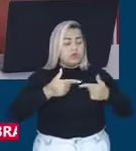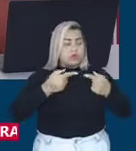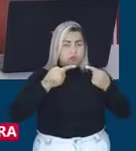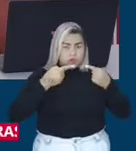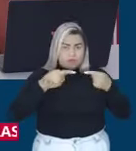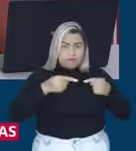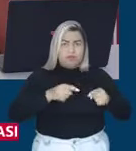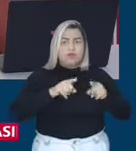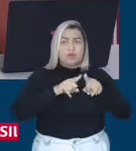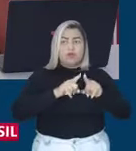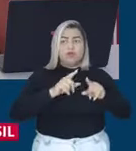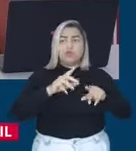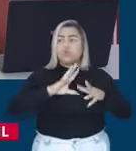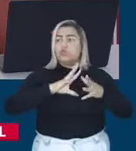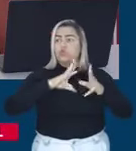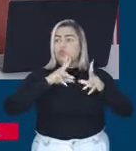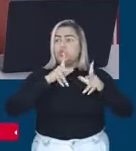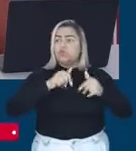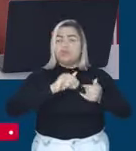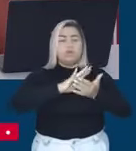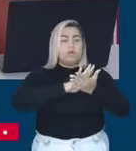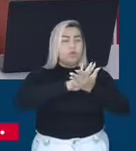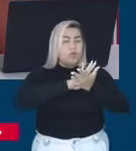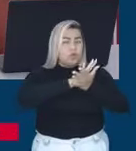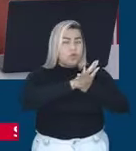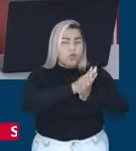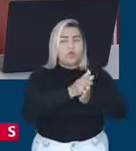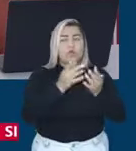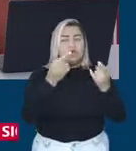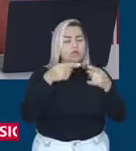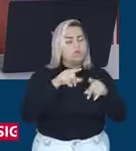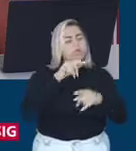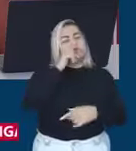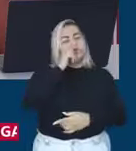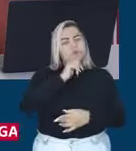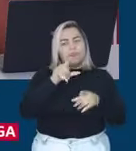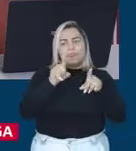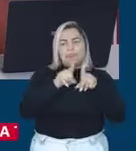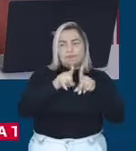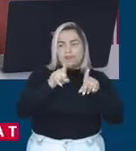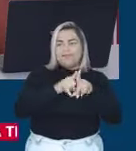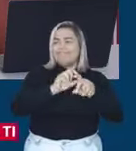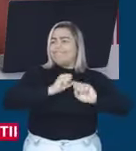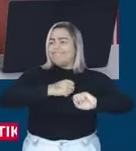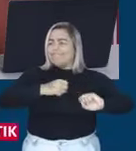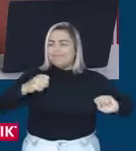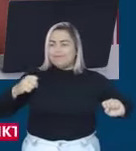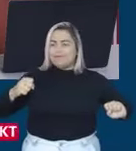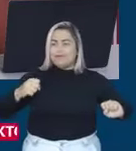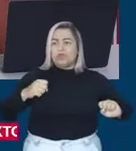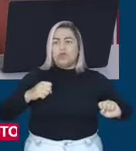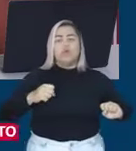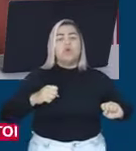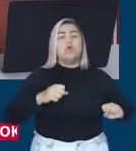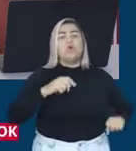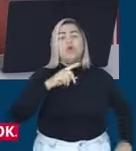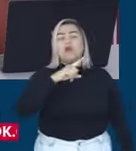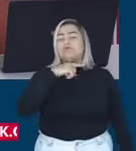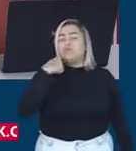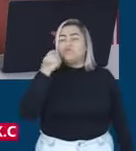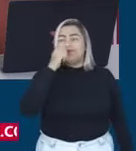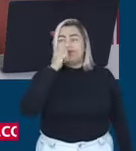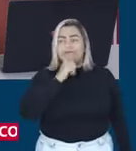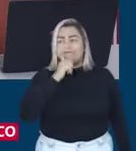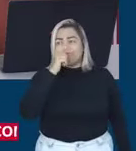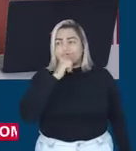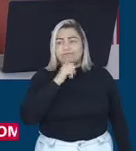de preconceito. Eu fico muito feliz, o preconceito contra a mulher também, né, que é muito grande. Olha como é o feminicídio nesse